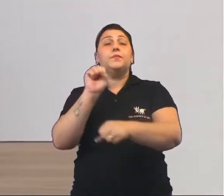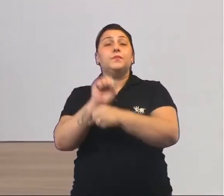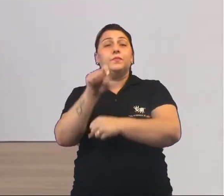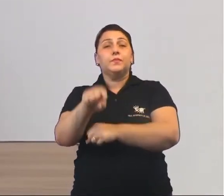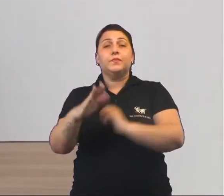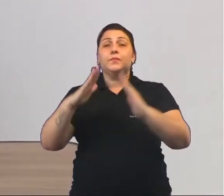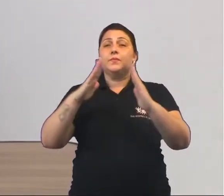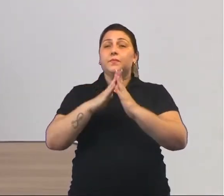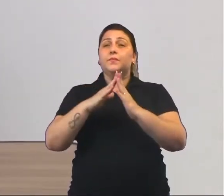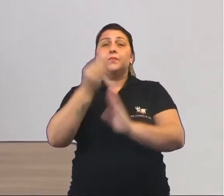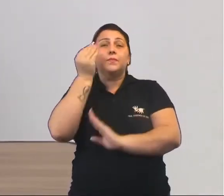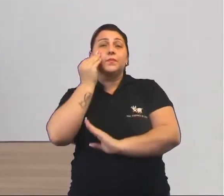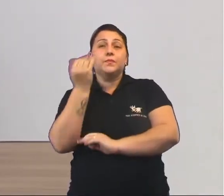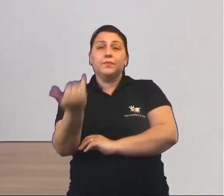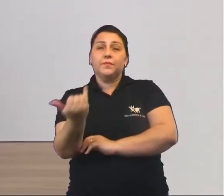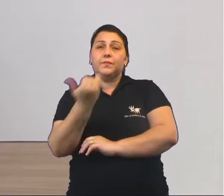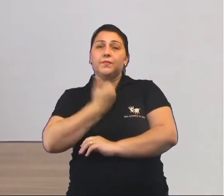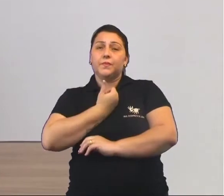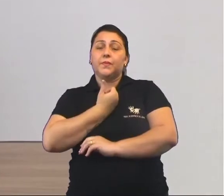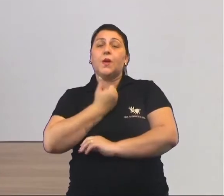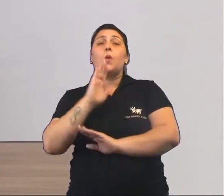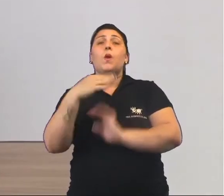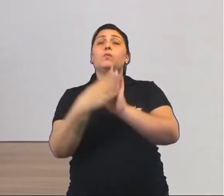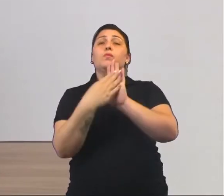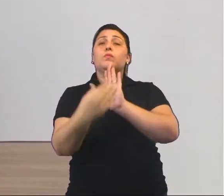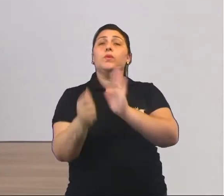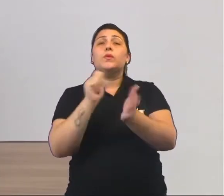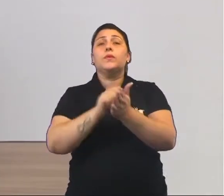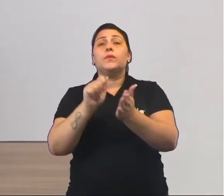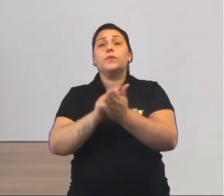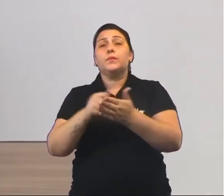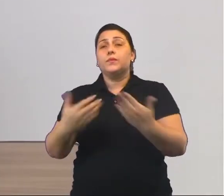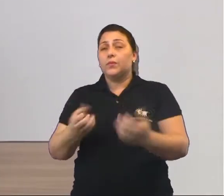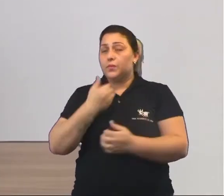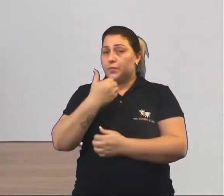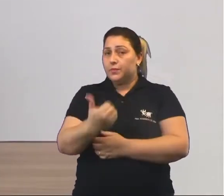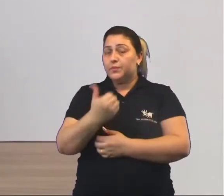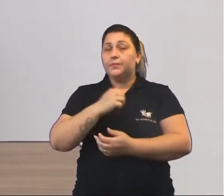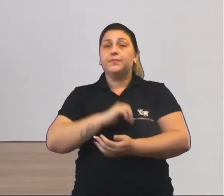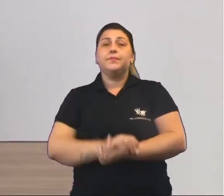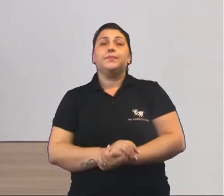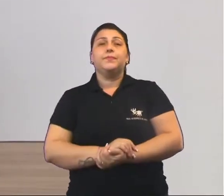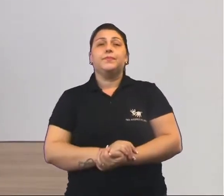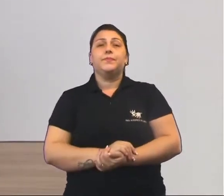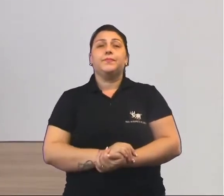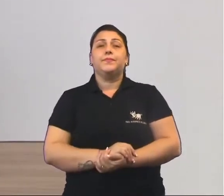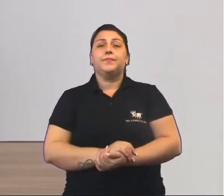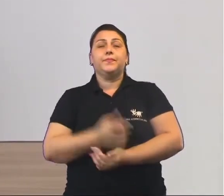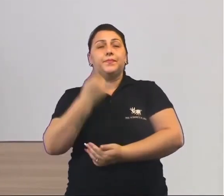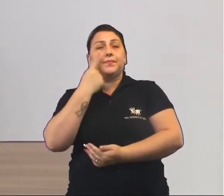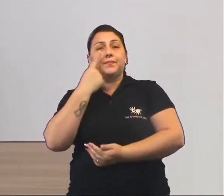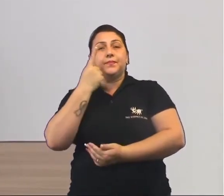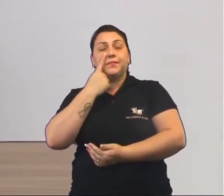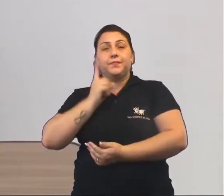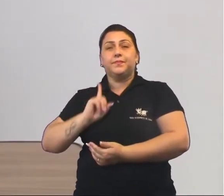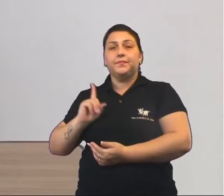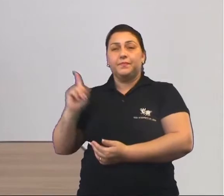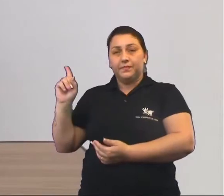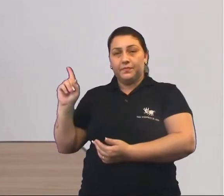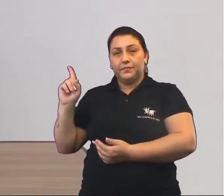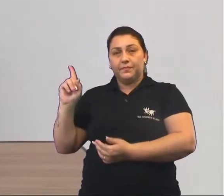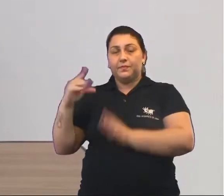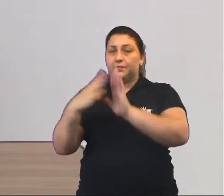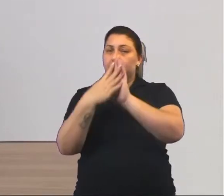você aí de casa tente me dizer que sinal gráfico é esse, tudo bem? Então vamos lá, olhem só,